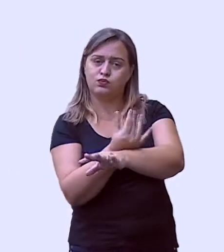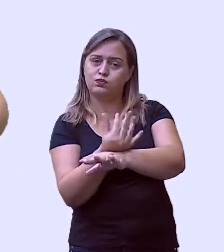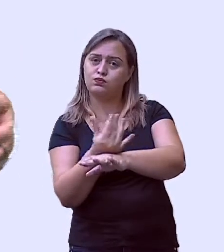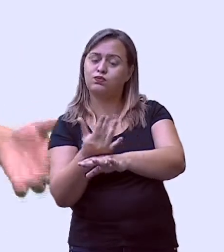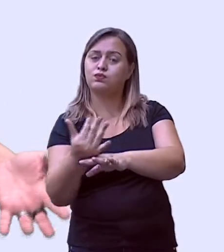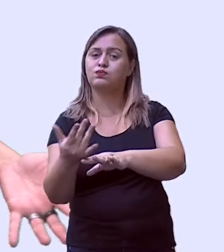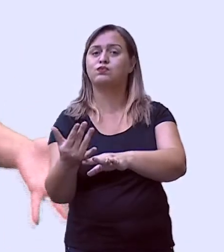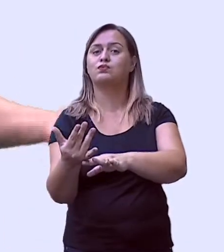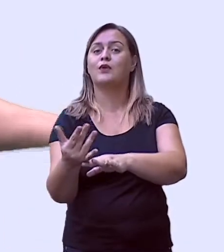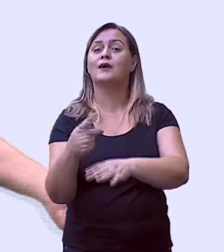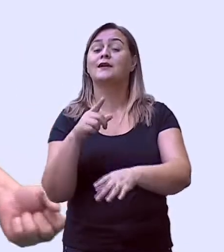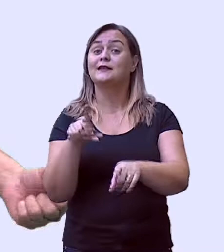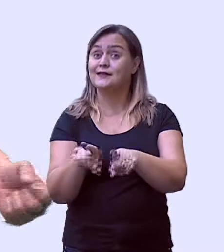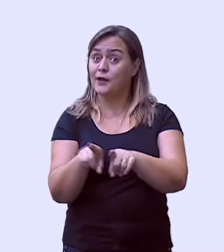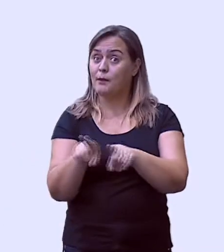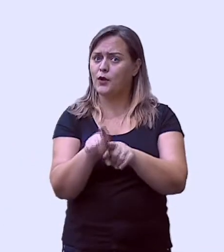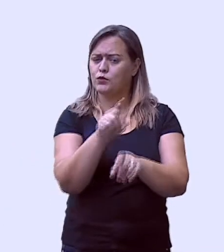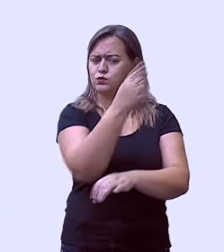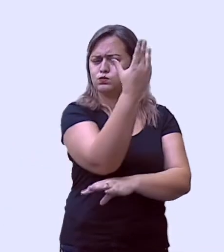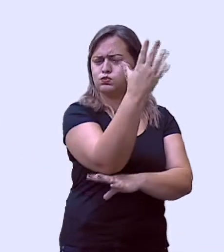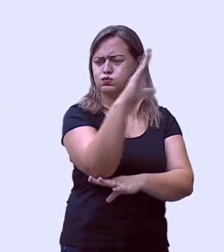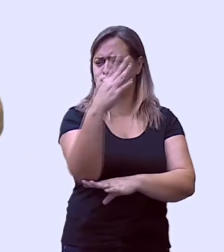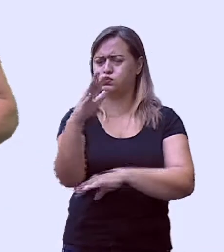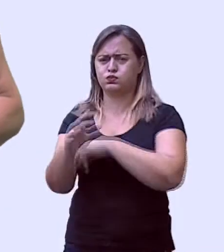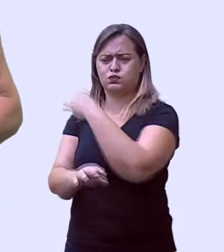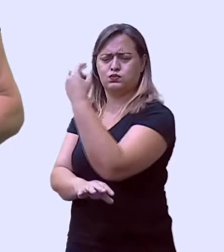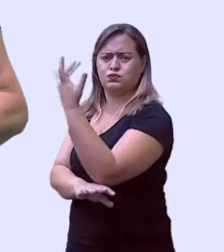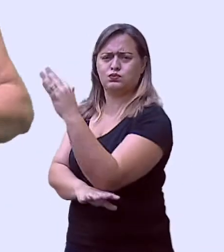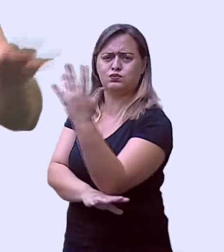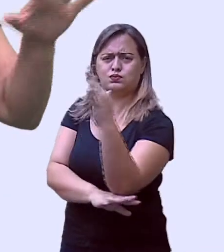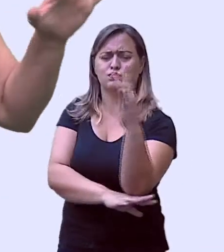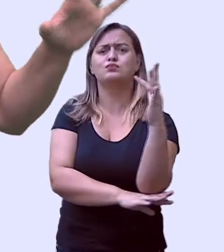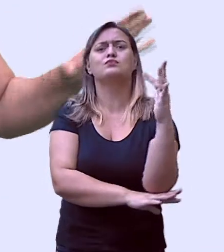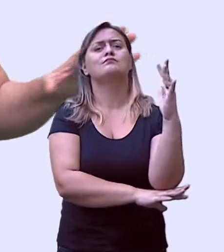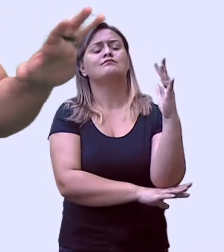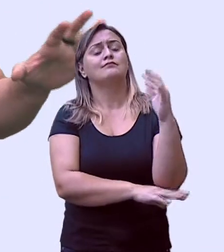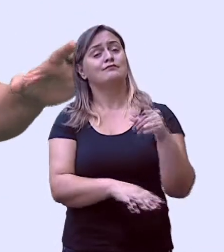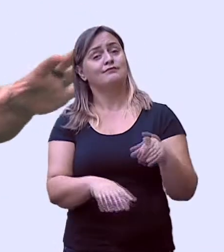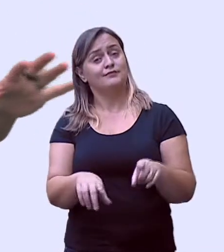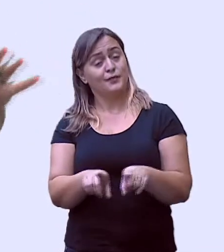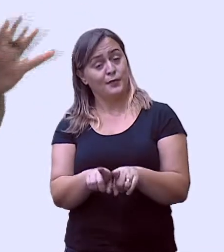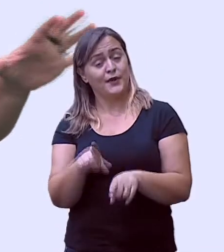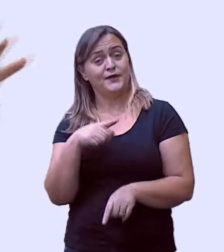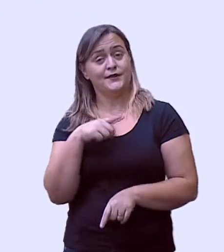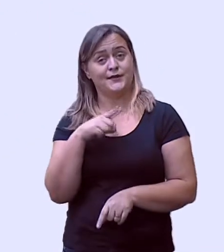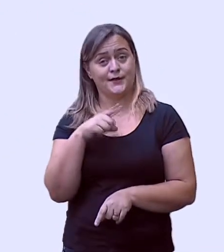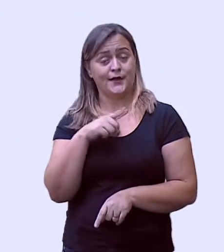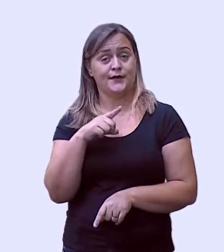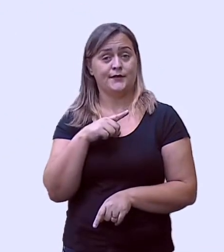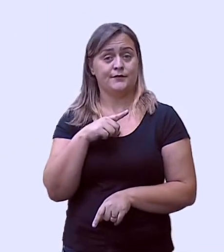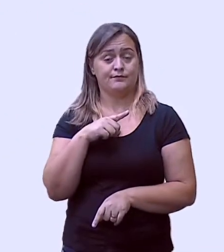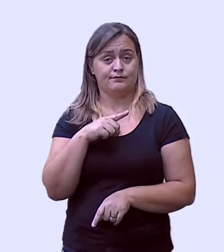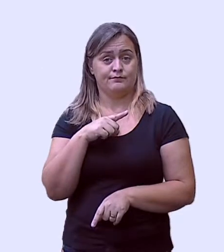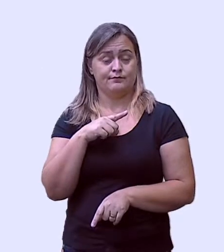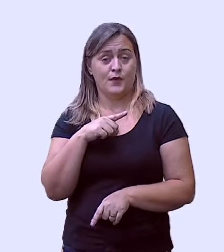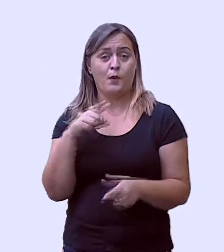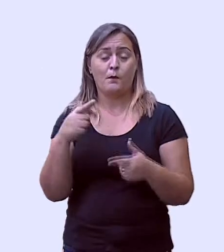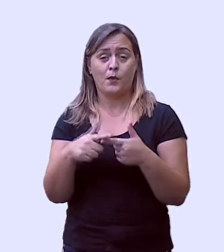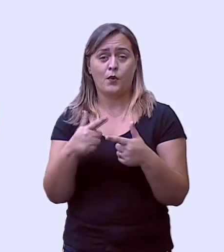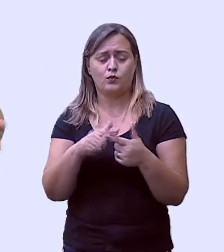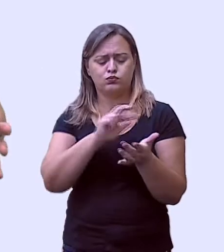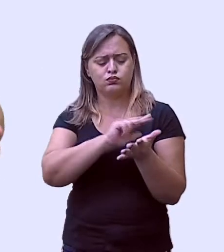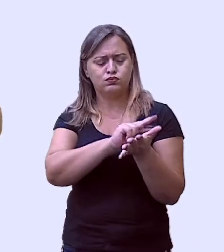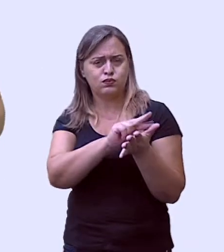de florestas densas, como os cerradões. Os fatores que possibilitam essa variedade